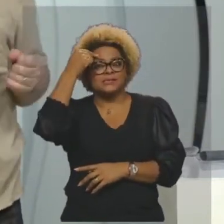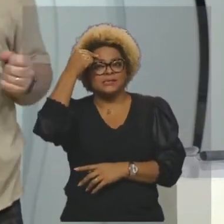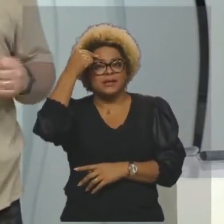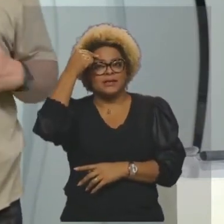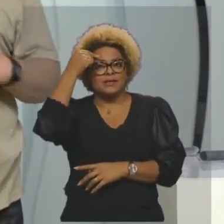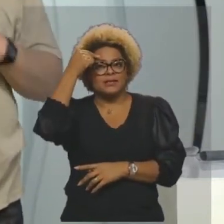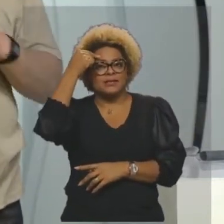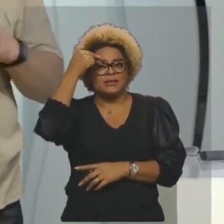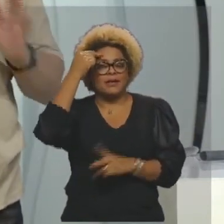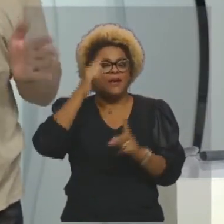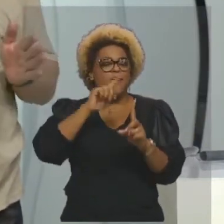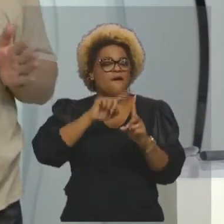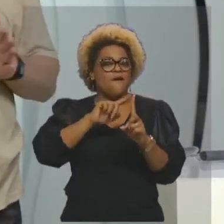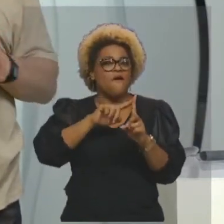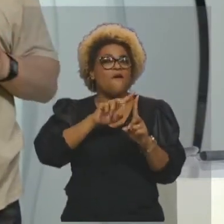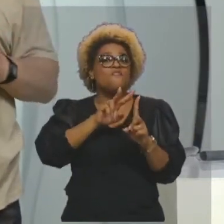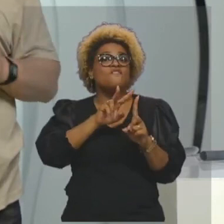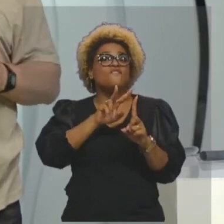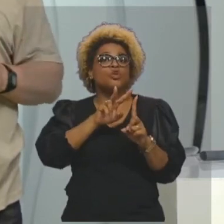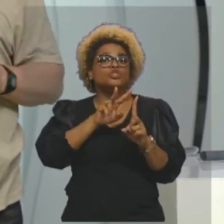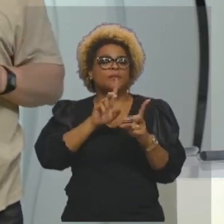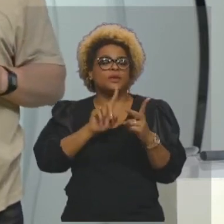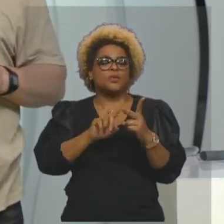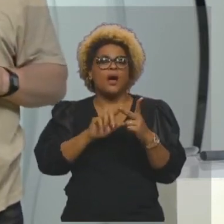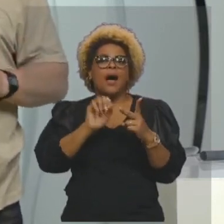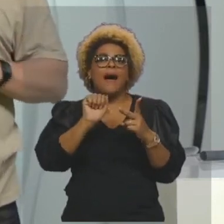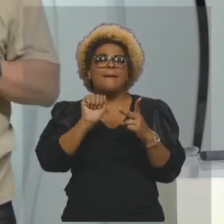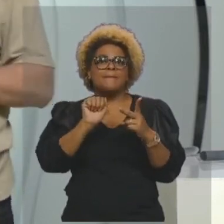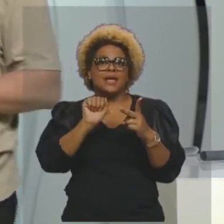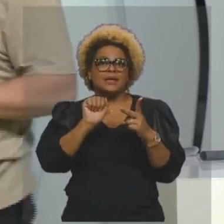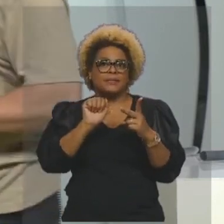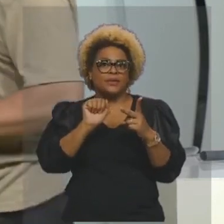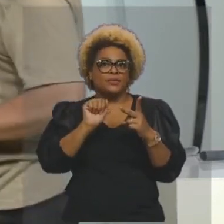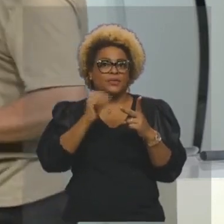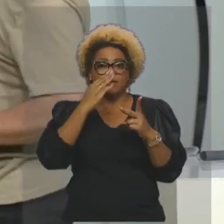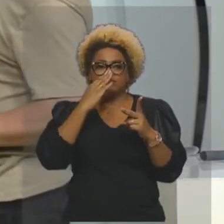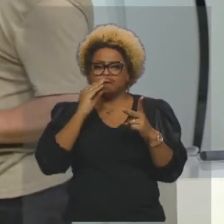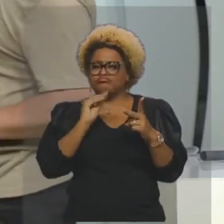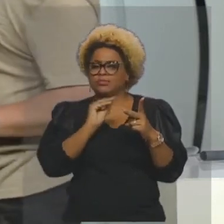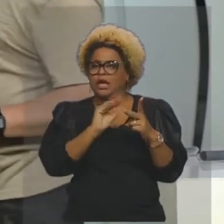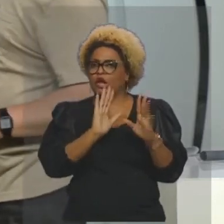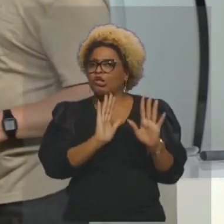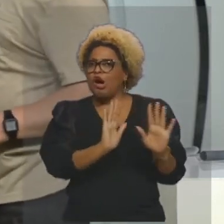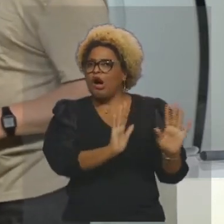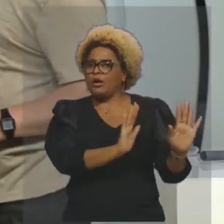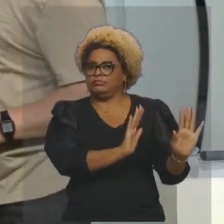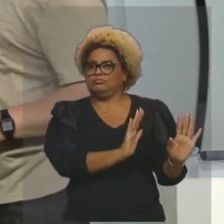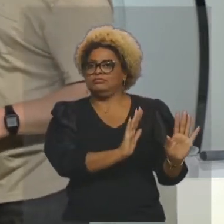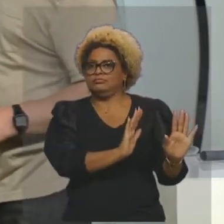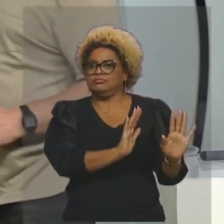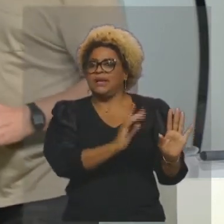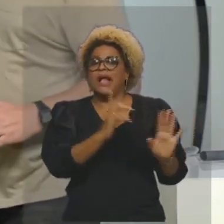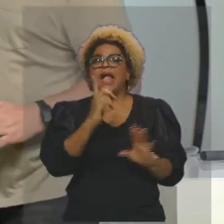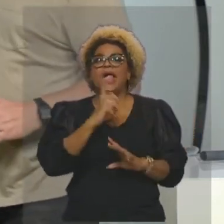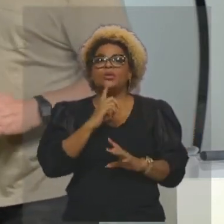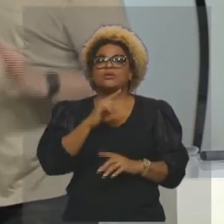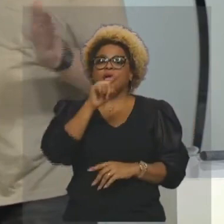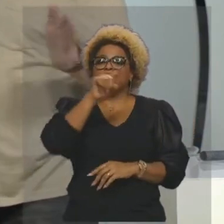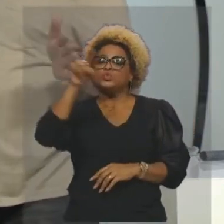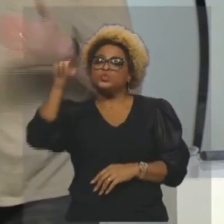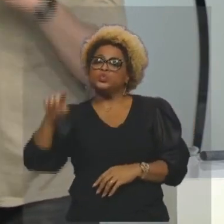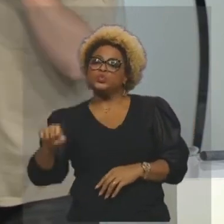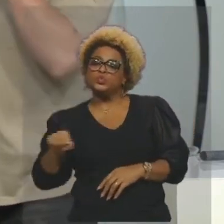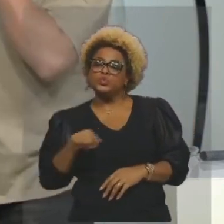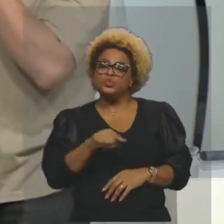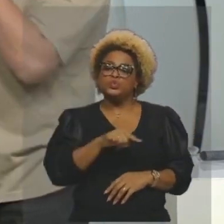a presença do voltímetro e do amperímetro para essas considerações, tá? Então aqui, se eu tirar o voltímetro, eu tenho um circuito série normal com